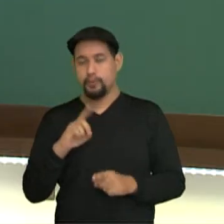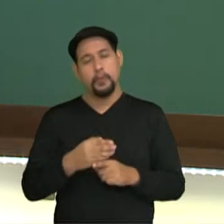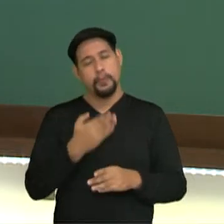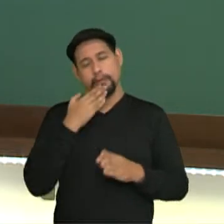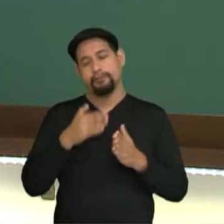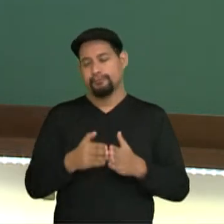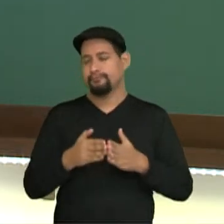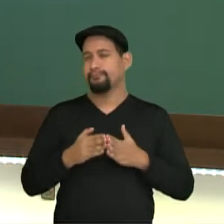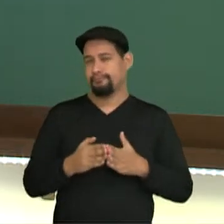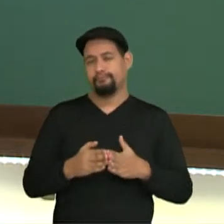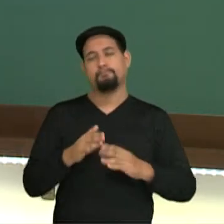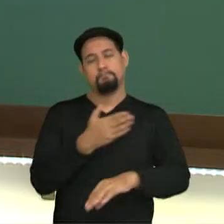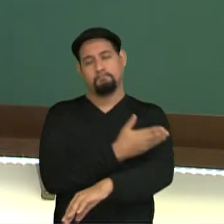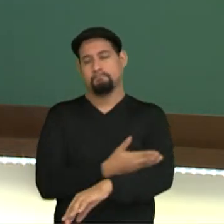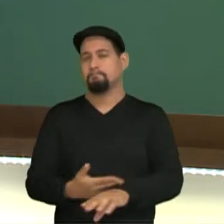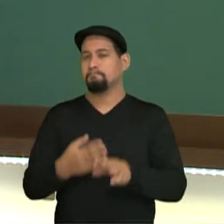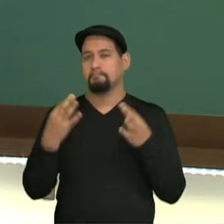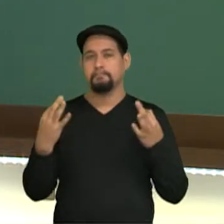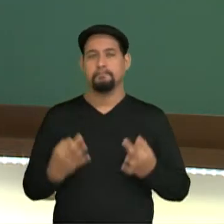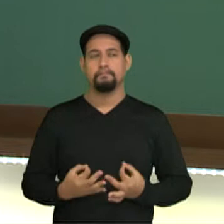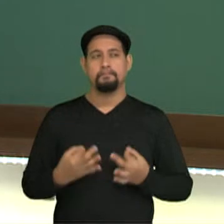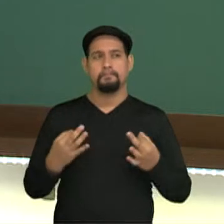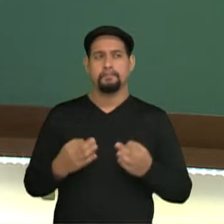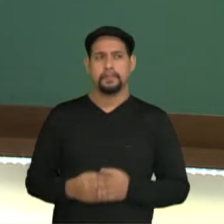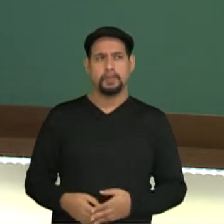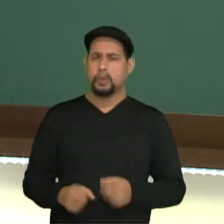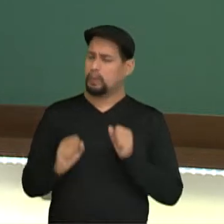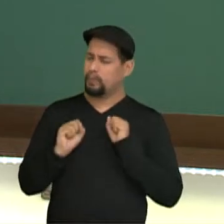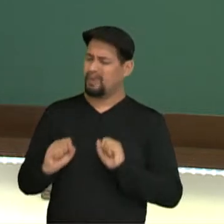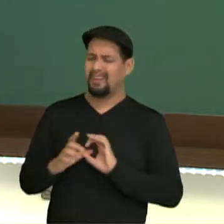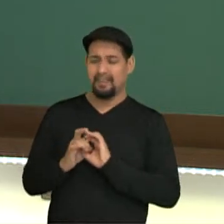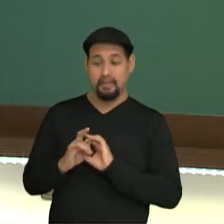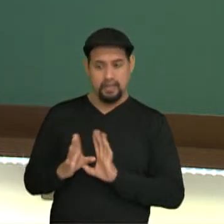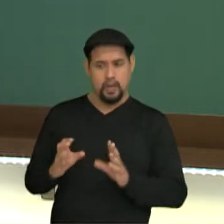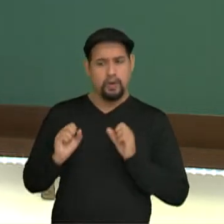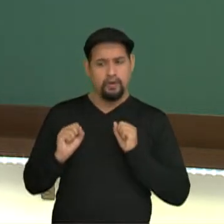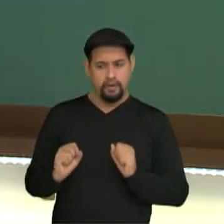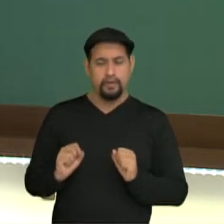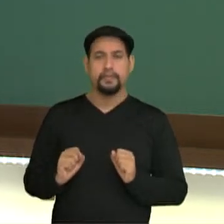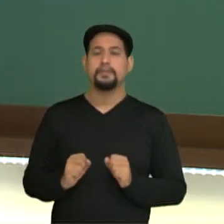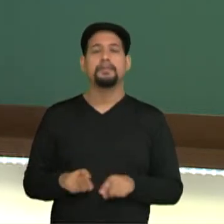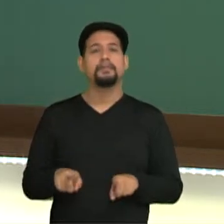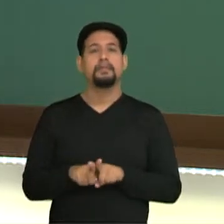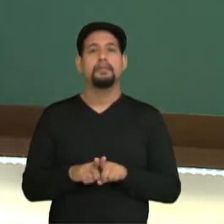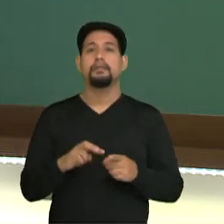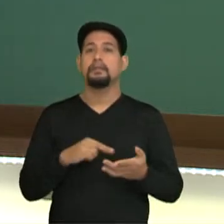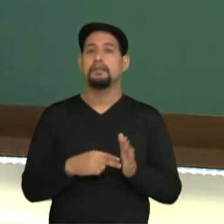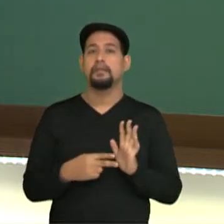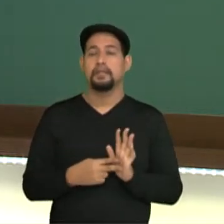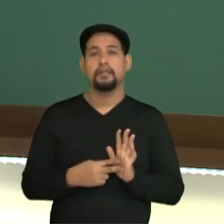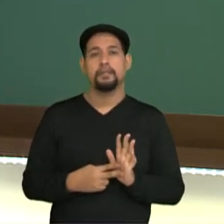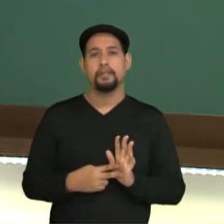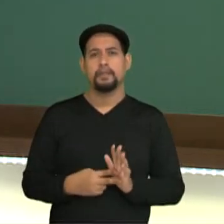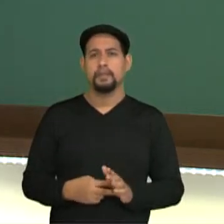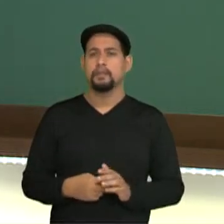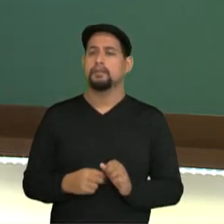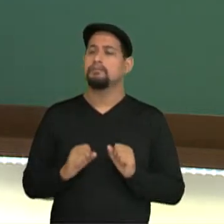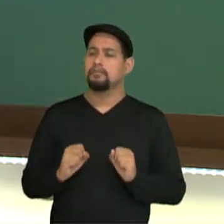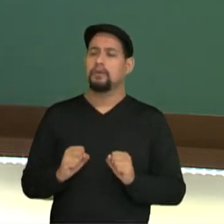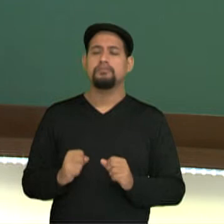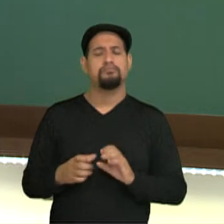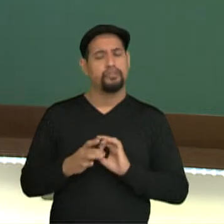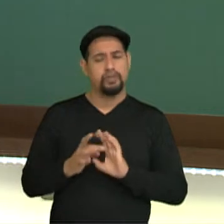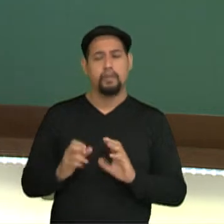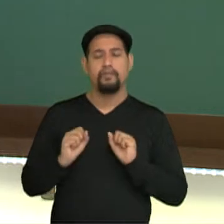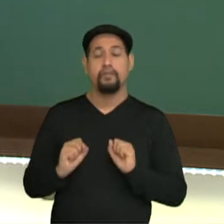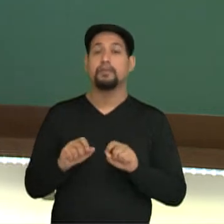educado. Could you leave, please? Poderia nos deixar, por favor? Então, se torna um pedido mais educado, mais polido. E